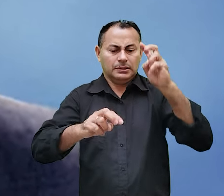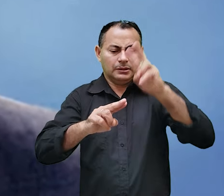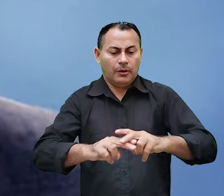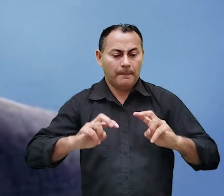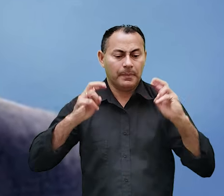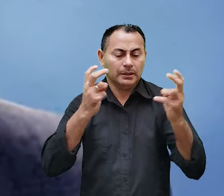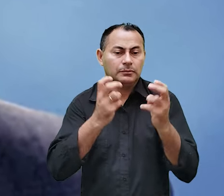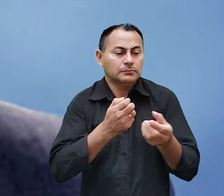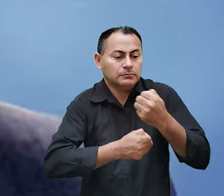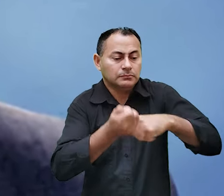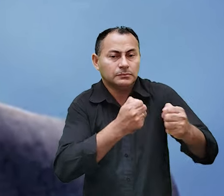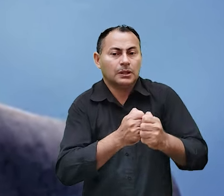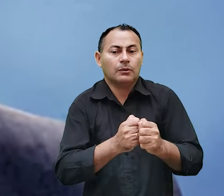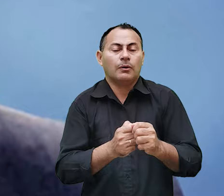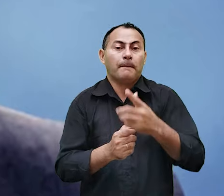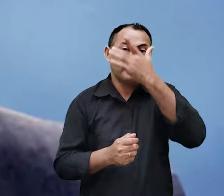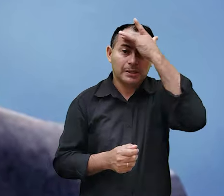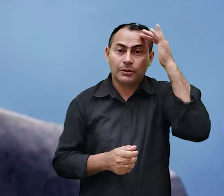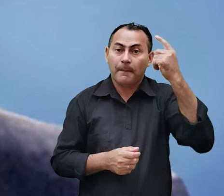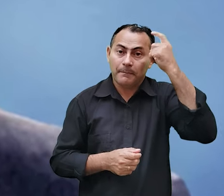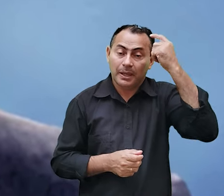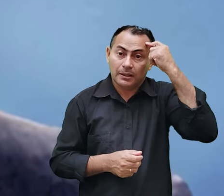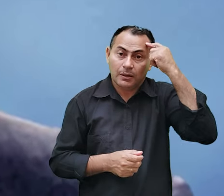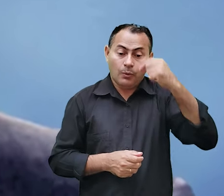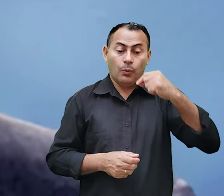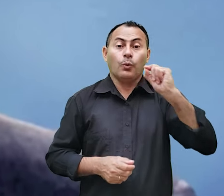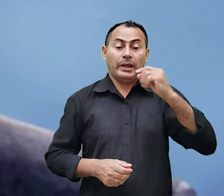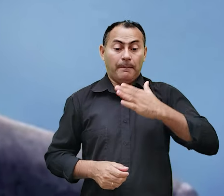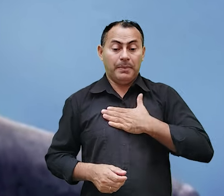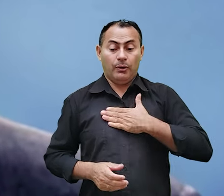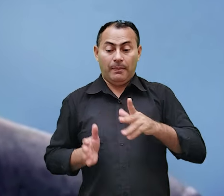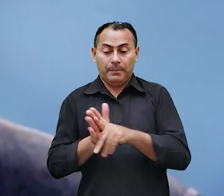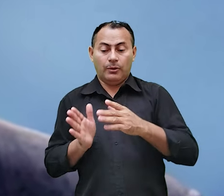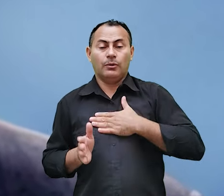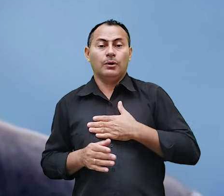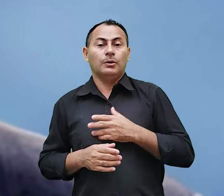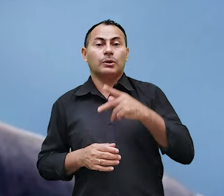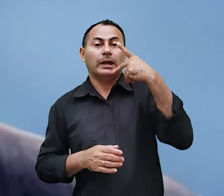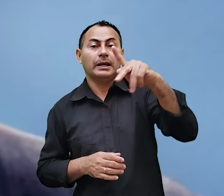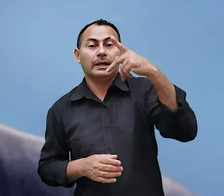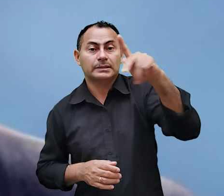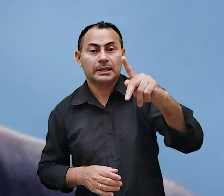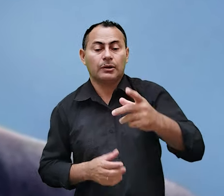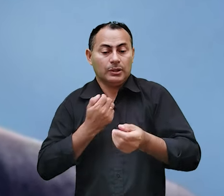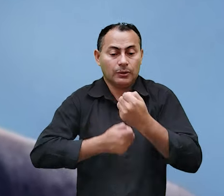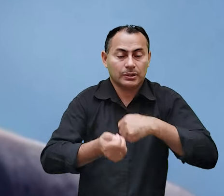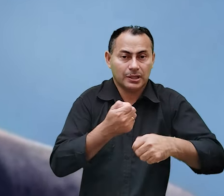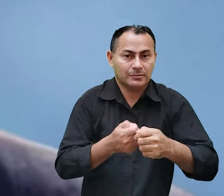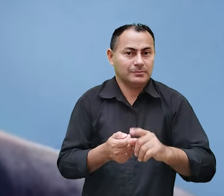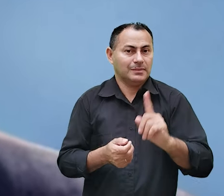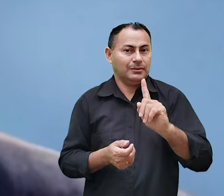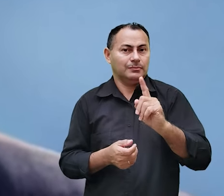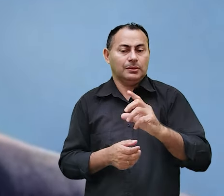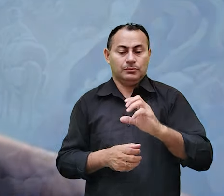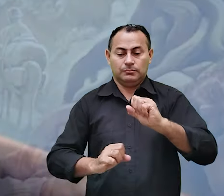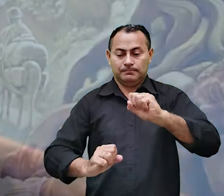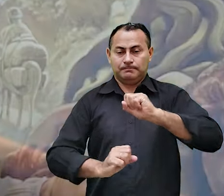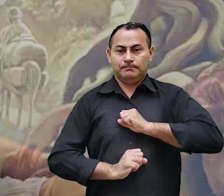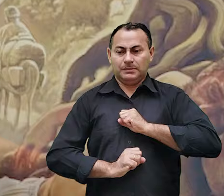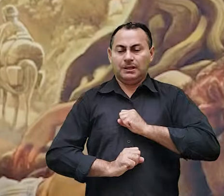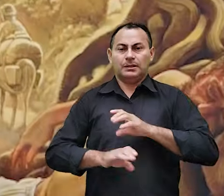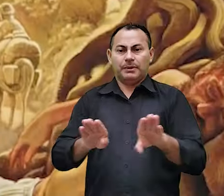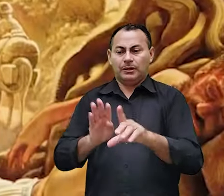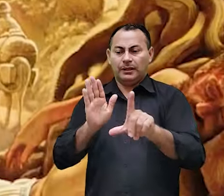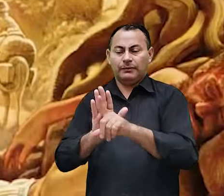é possível sentar numa mesa de negociações com pessoas que pensam que o que é meu e o que é seu é negociável."